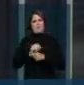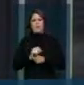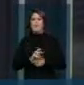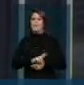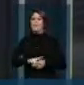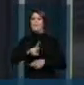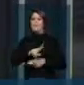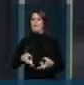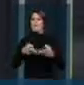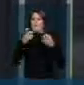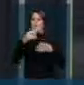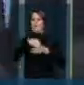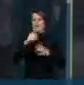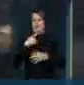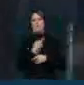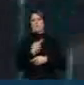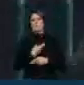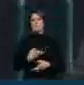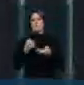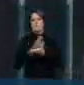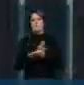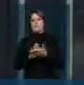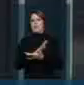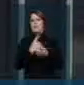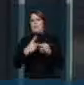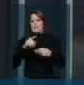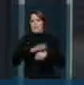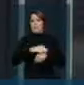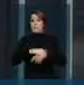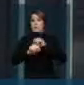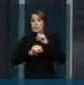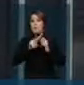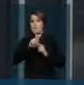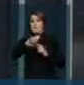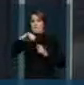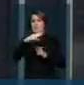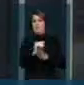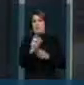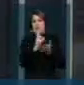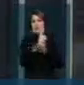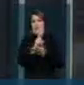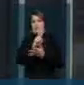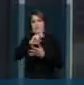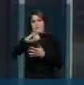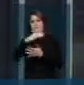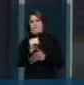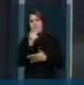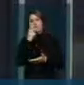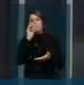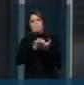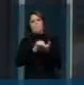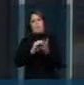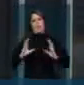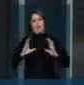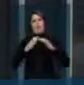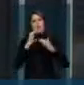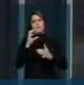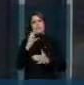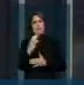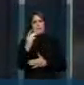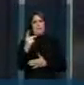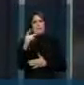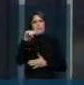seja percebida por nós. No momento, inclusive, que a Veja é colocada na Comissão Parlamentar de Inquérito